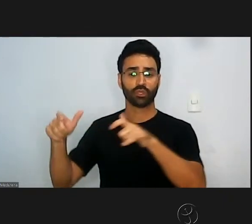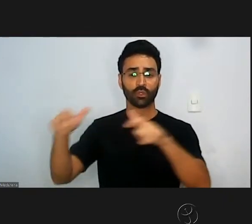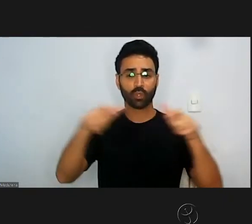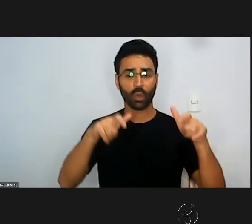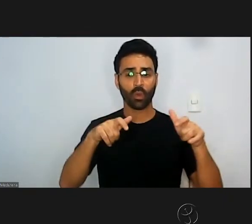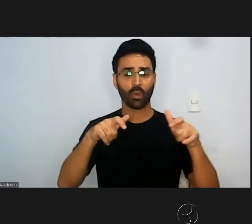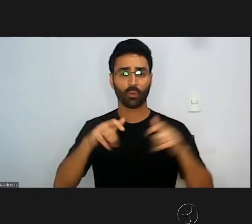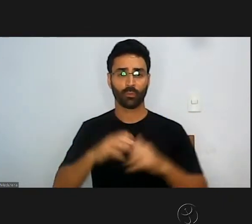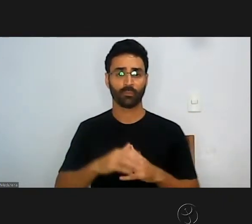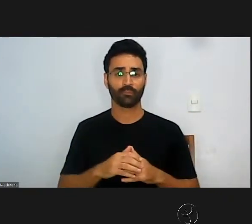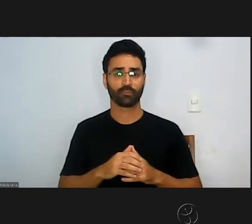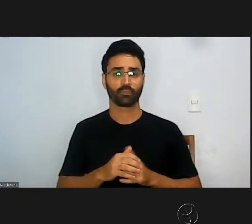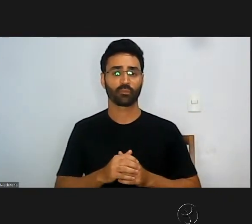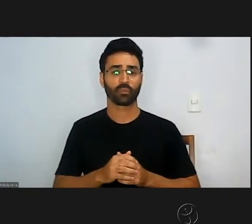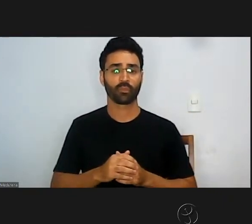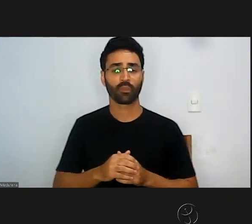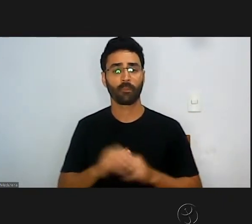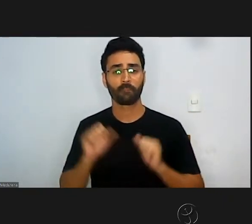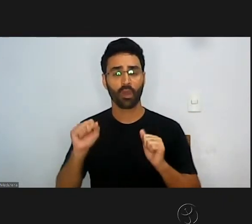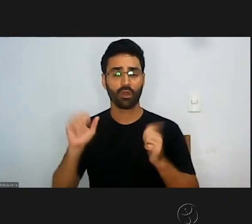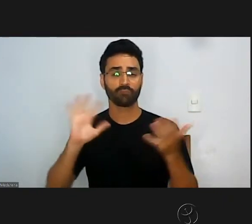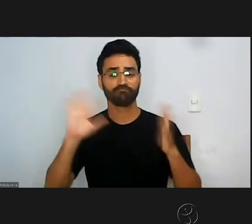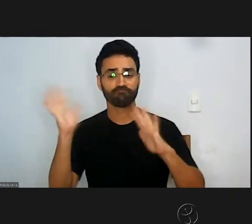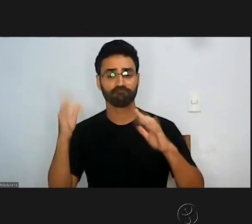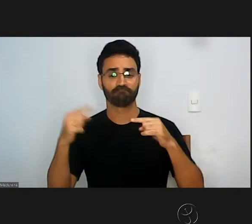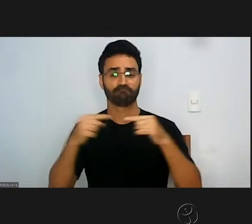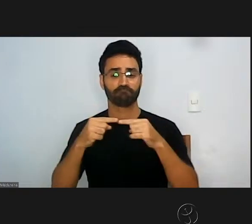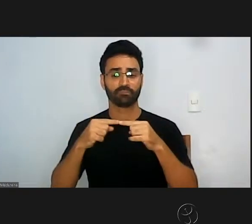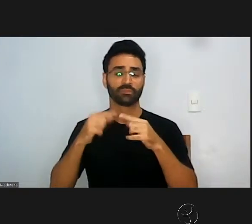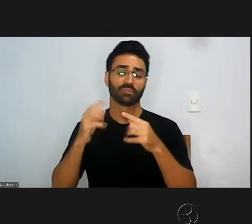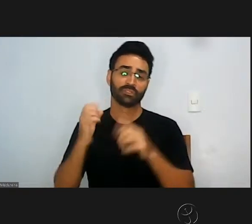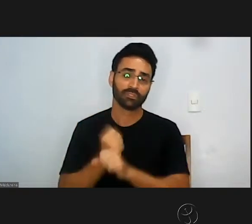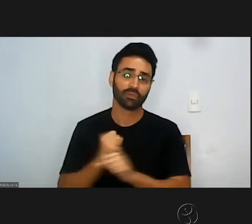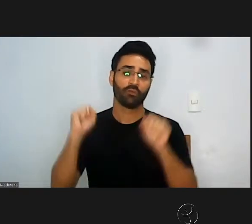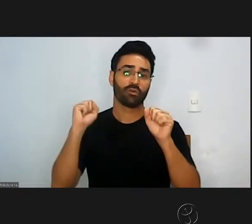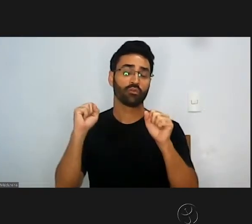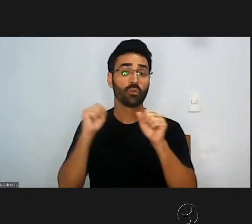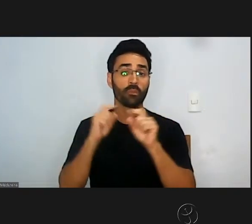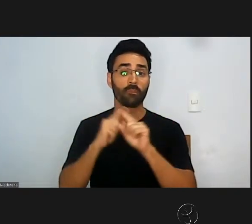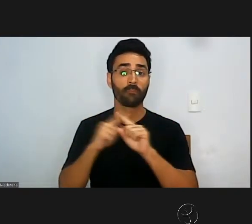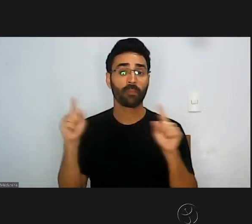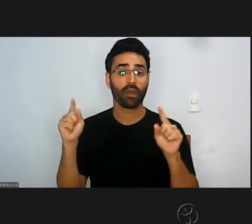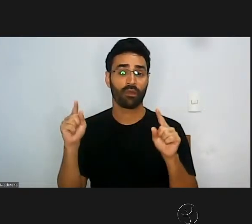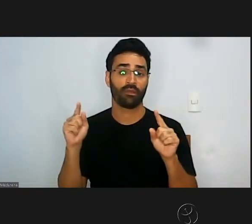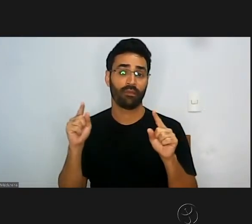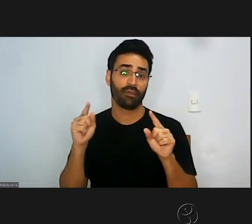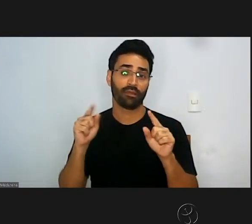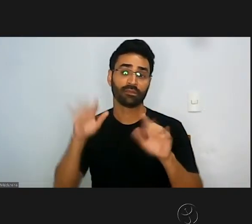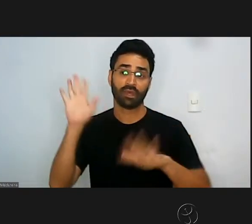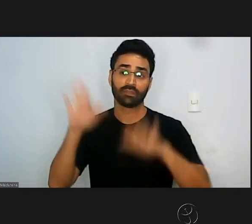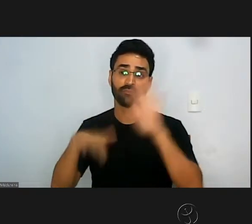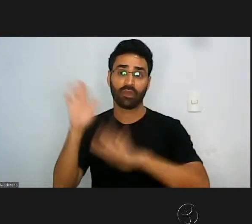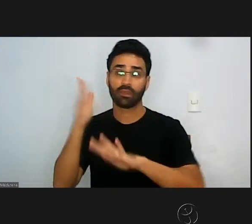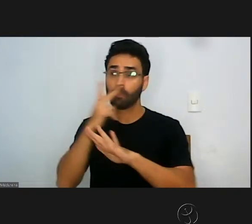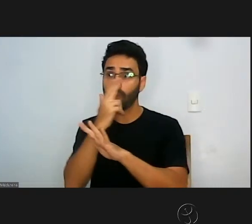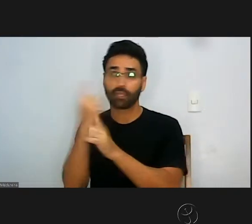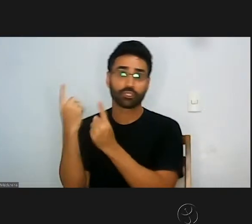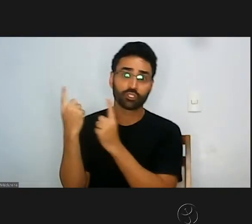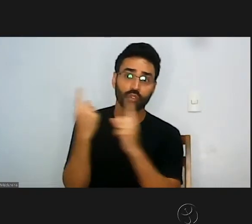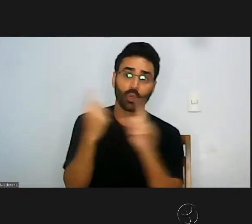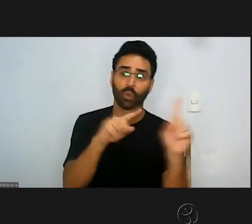podem fingir ser o salvador enquanto te apunhalam pelas costas, culpando os